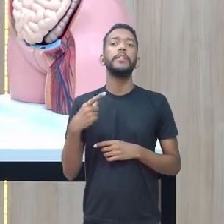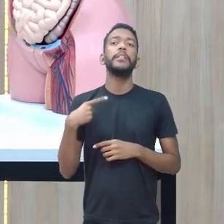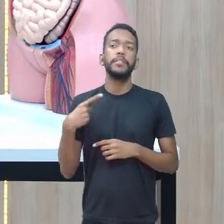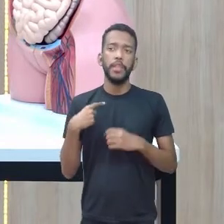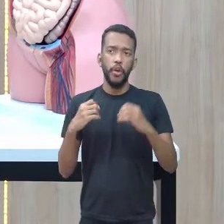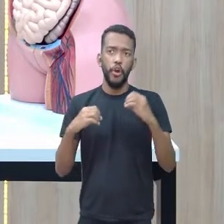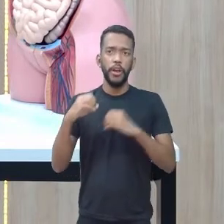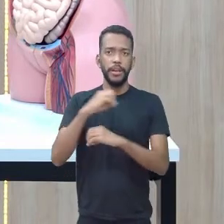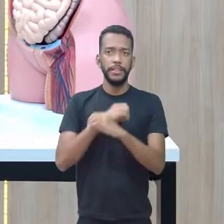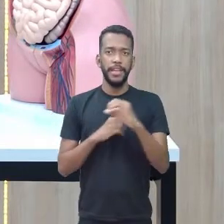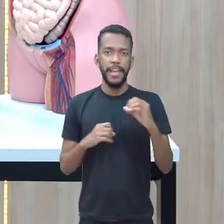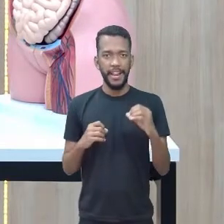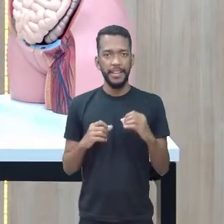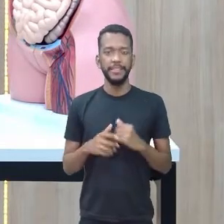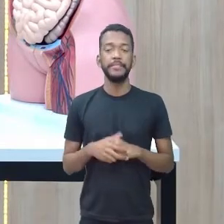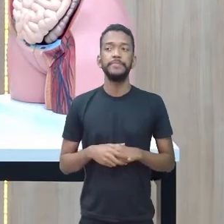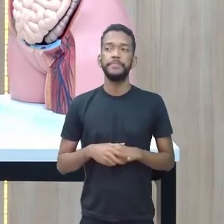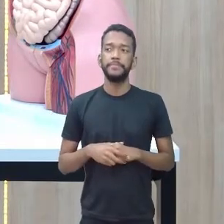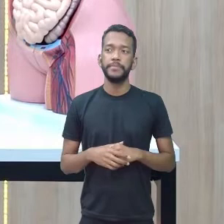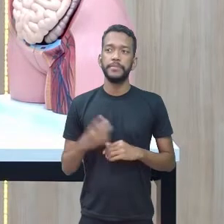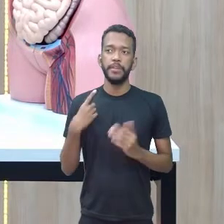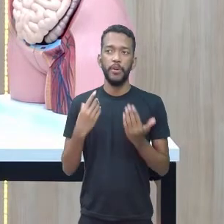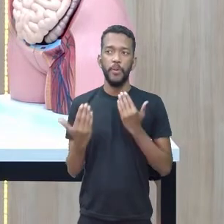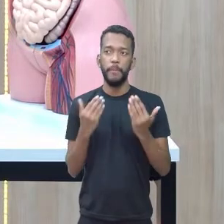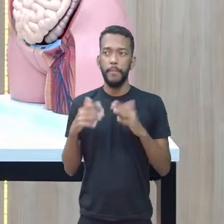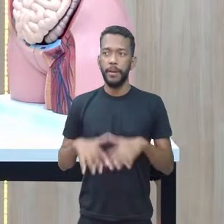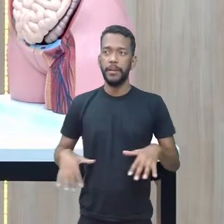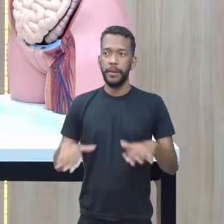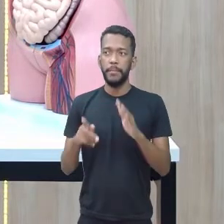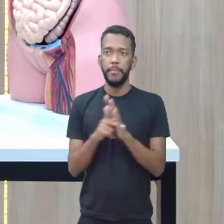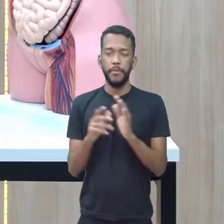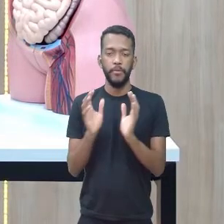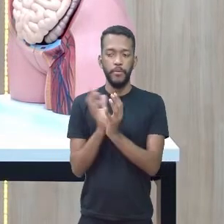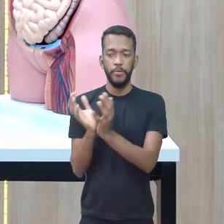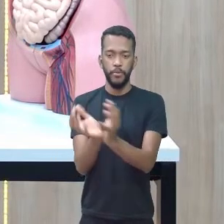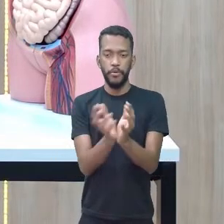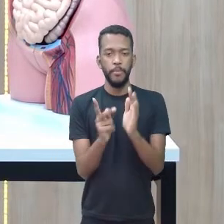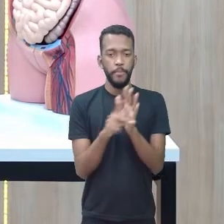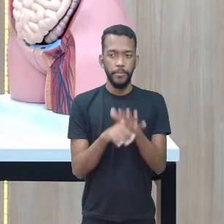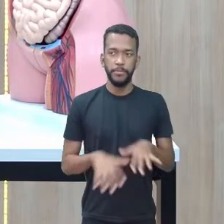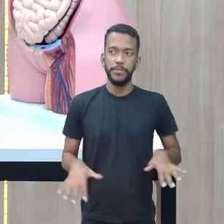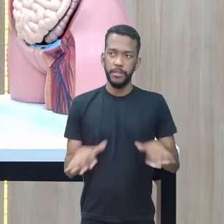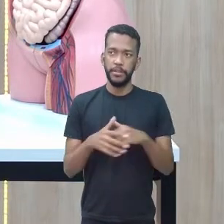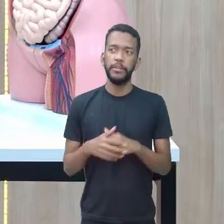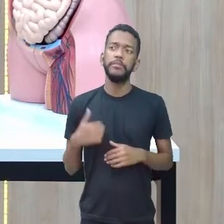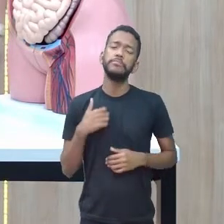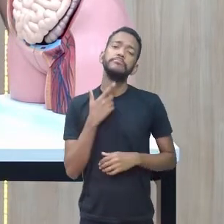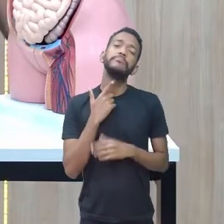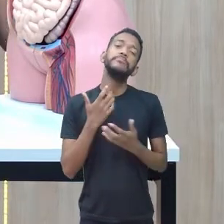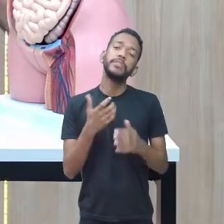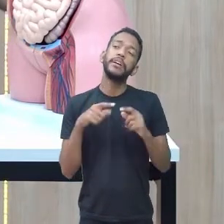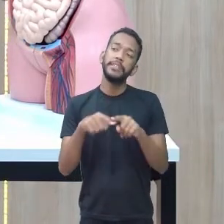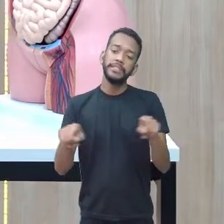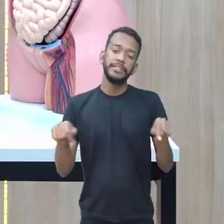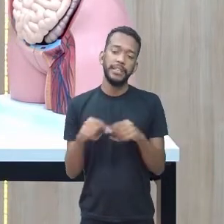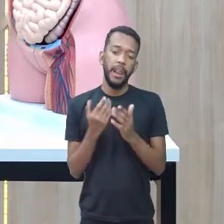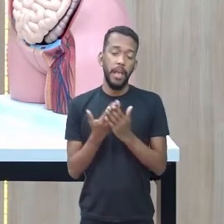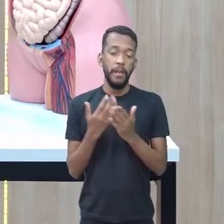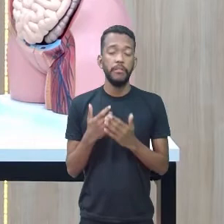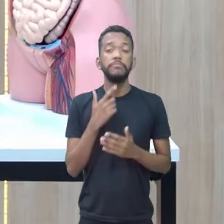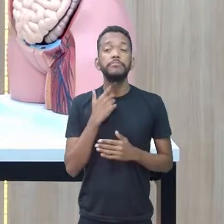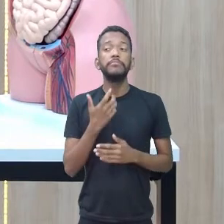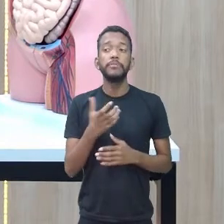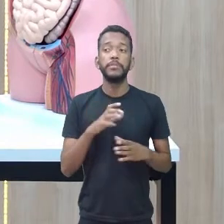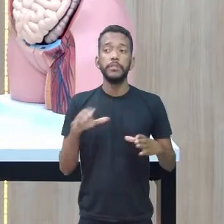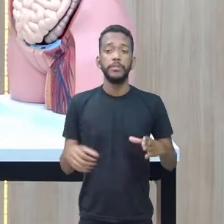estava fazendo uma comparação da sala de aula com as partes que compõem a célula. E eu gostaria lá na sala de aula ser o núcleo.